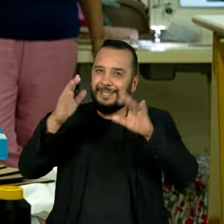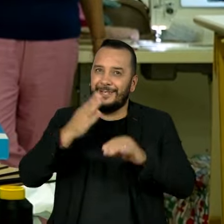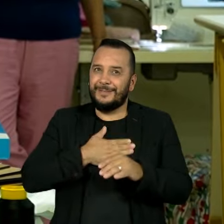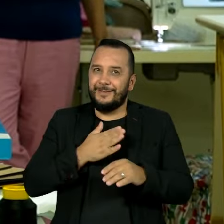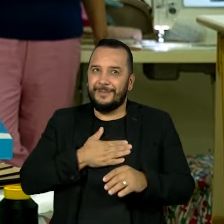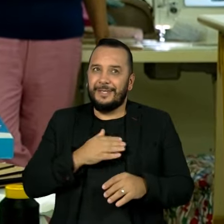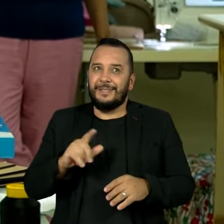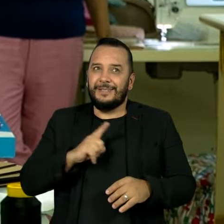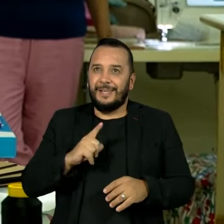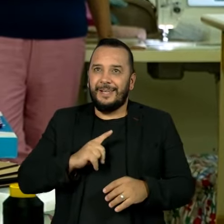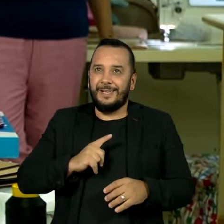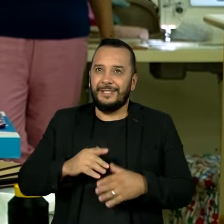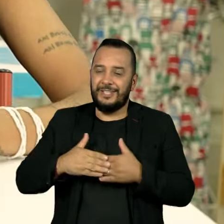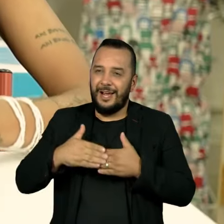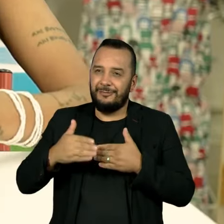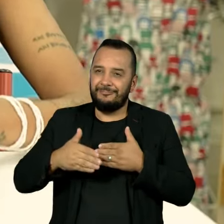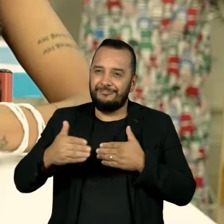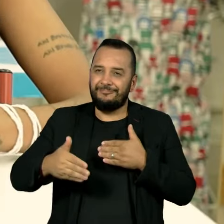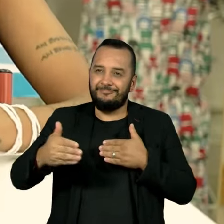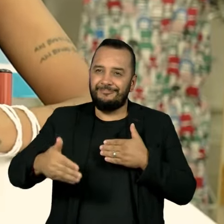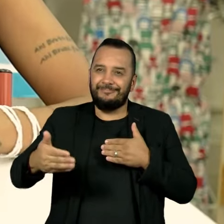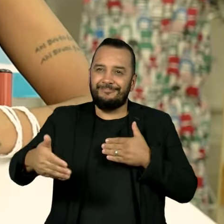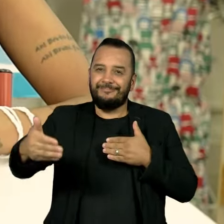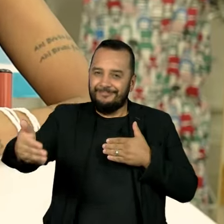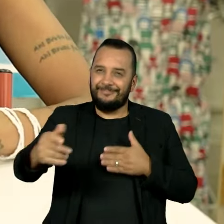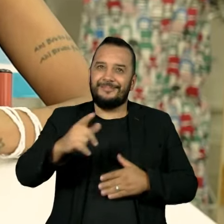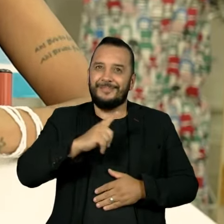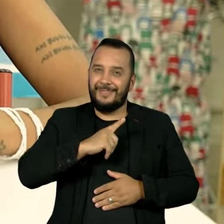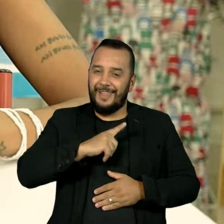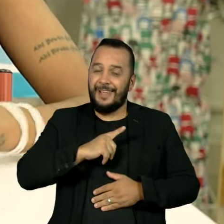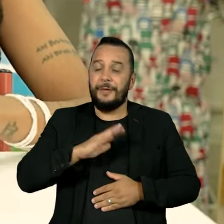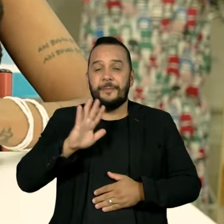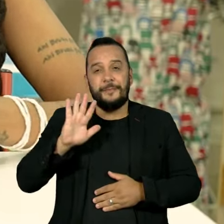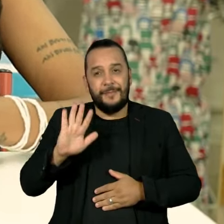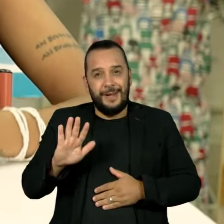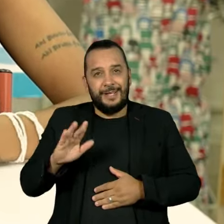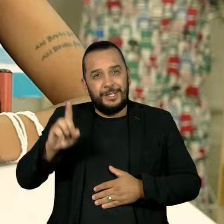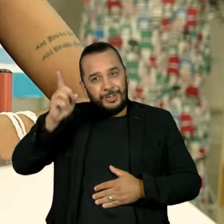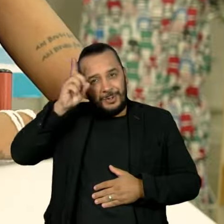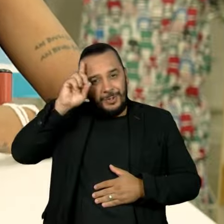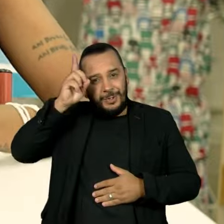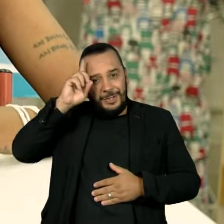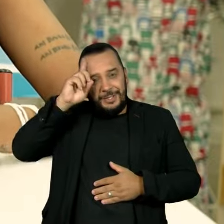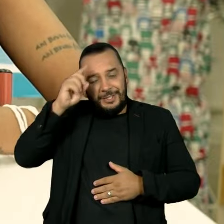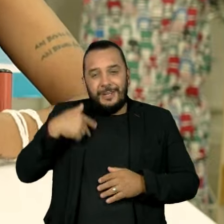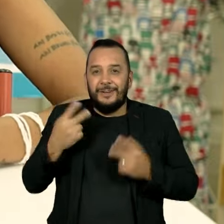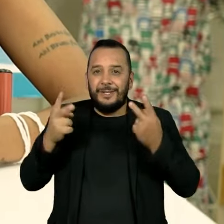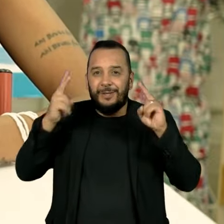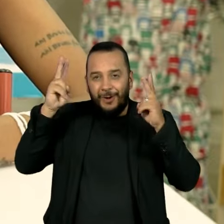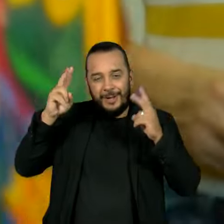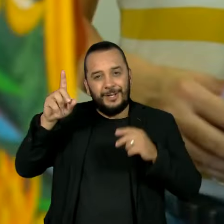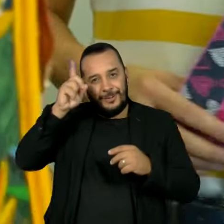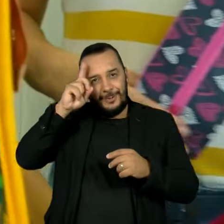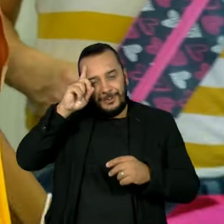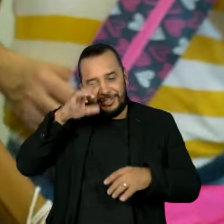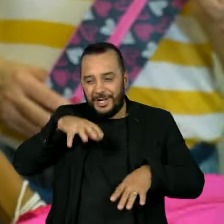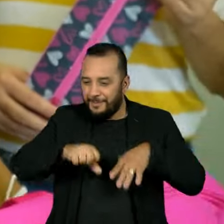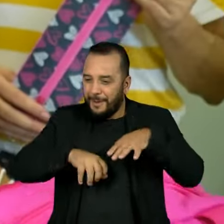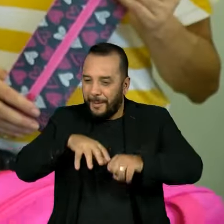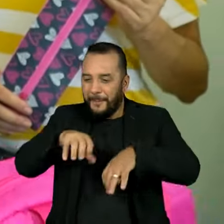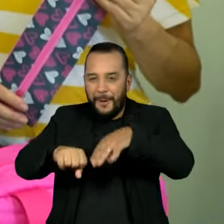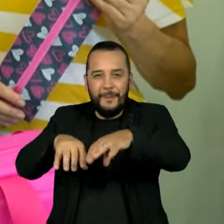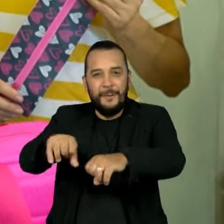muito longo, né, para seguir, mas cada dia é uma conquista, cada dia é uma vitória.